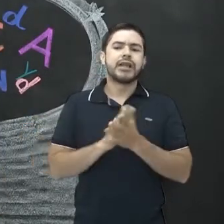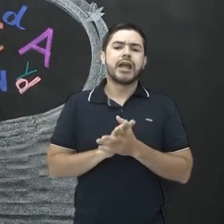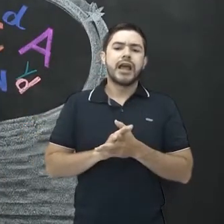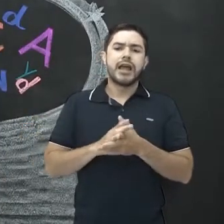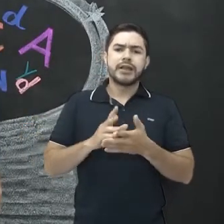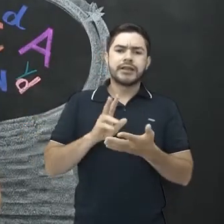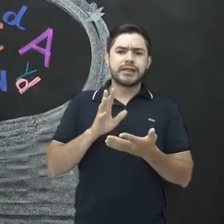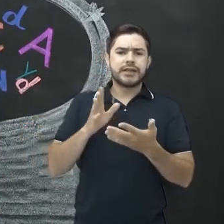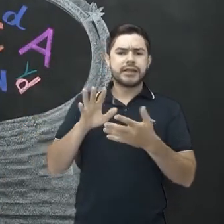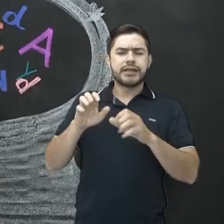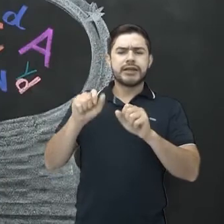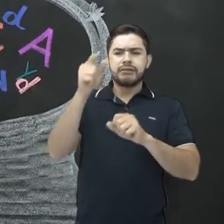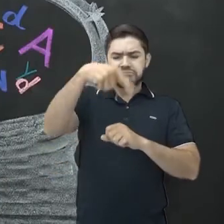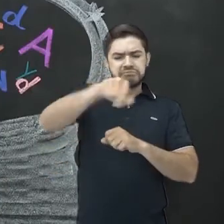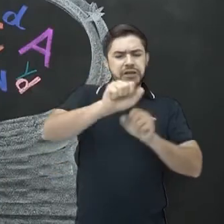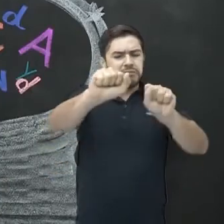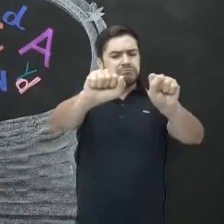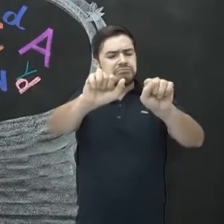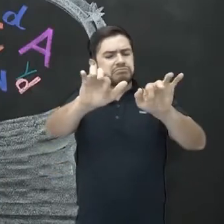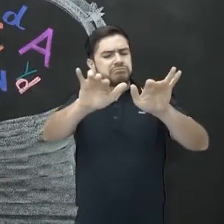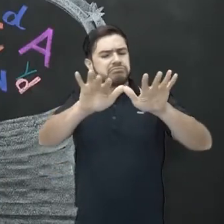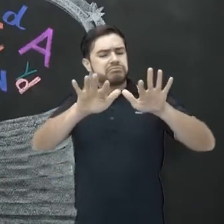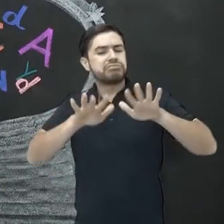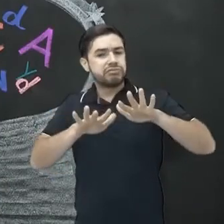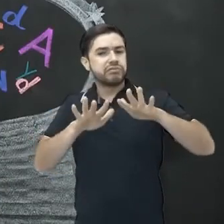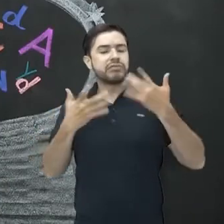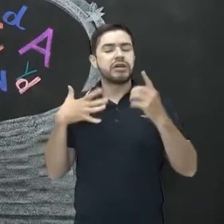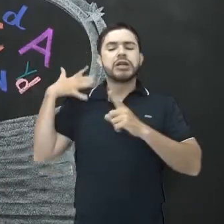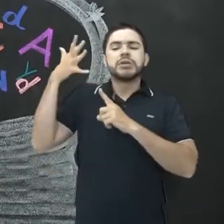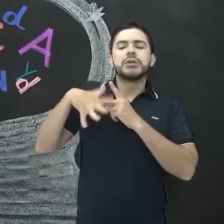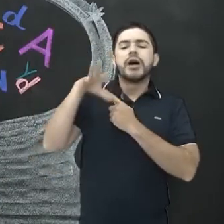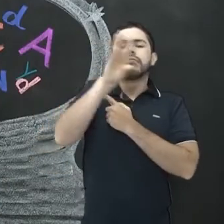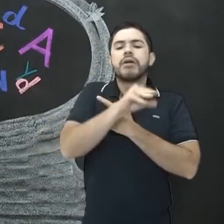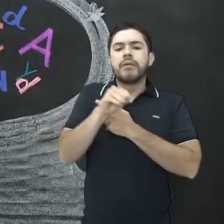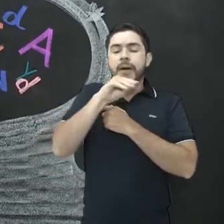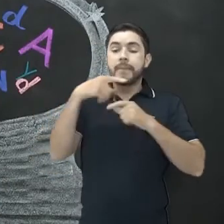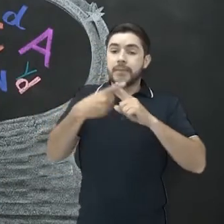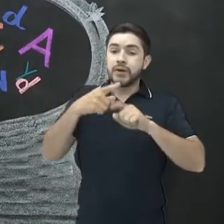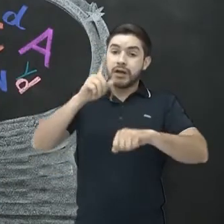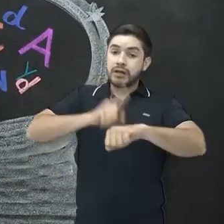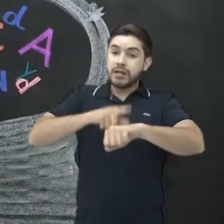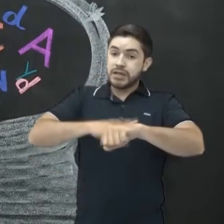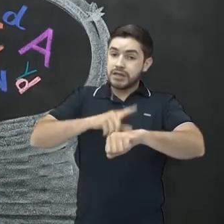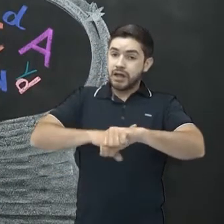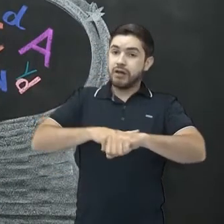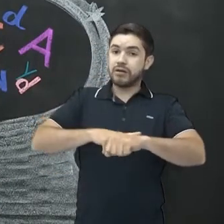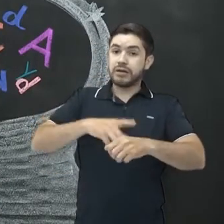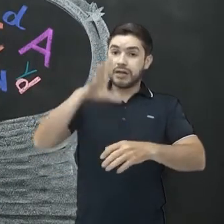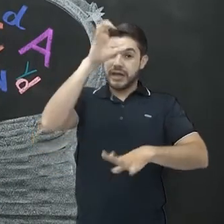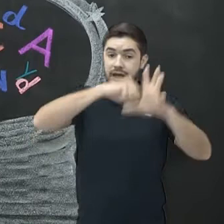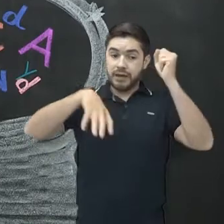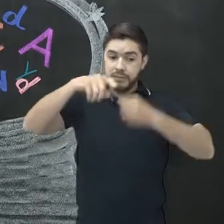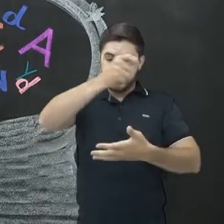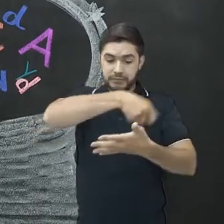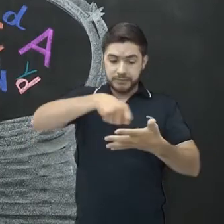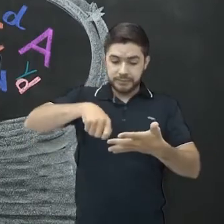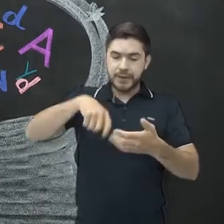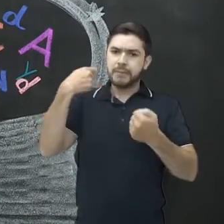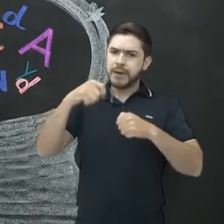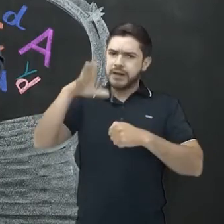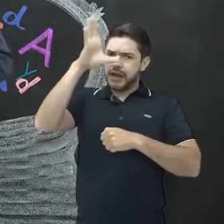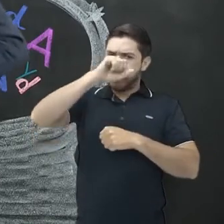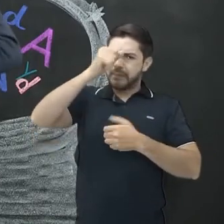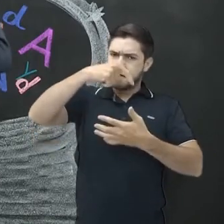também requer ensaio, isso também requer estudo. Quando você aprende a escrever, você não tem que desenvolver técnicas de escrita, você também precisa desenvolver